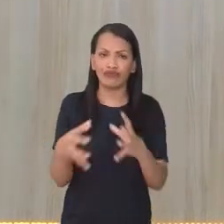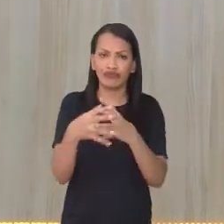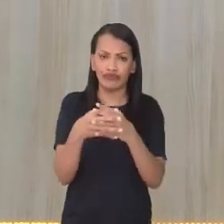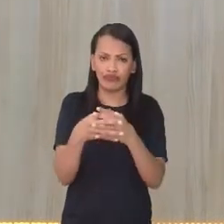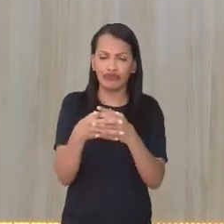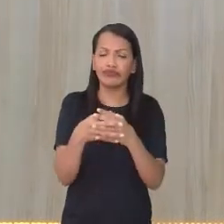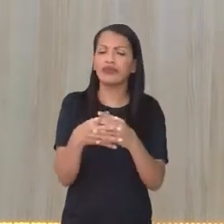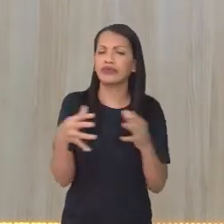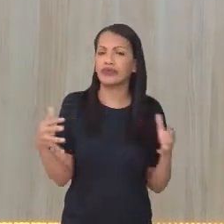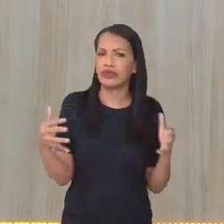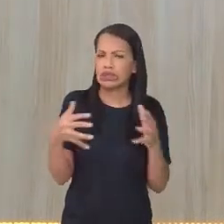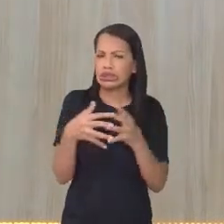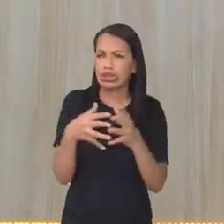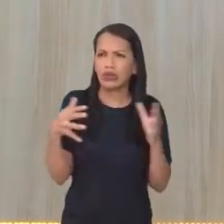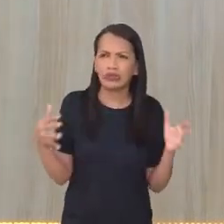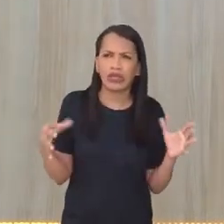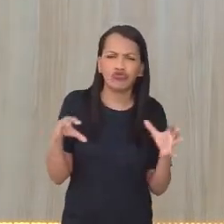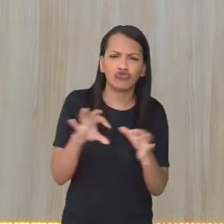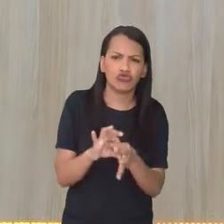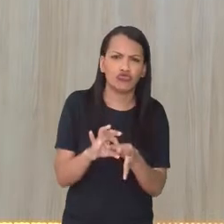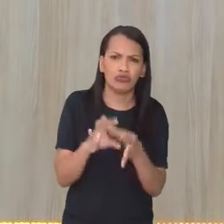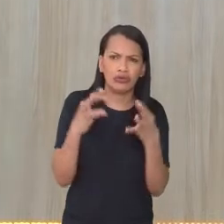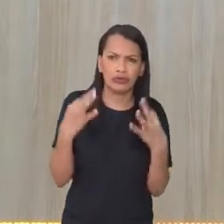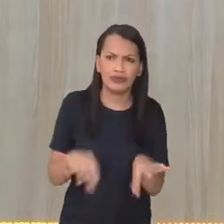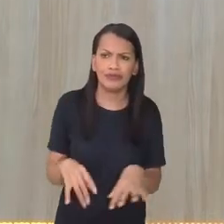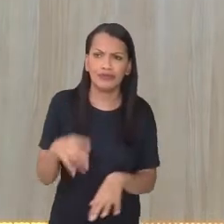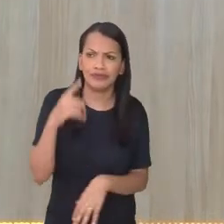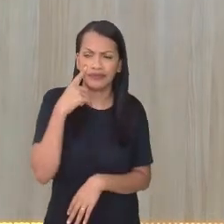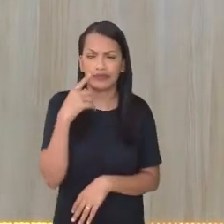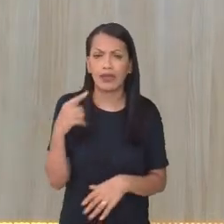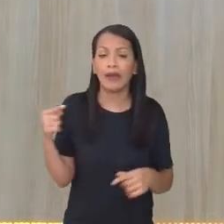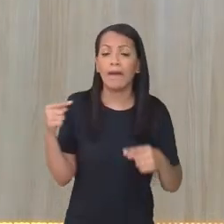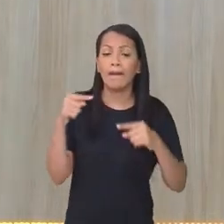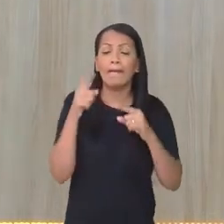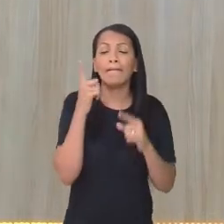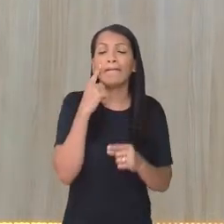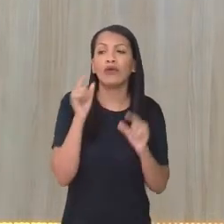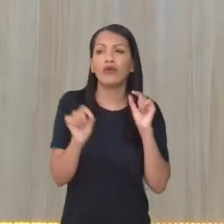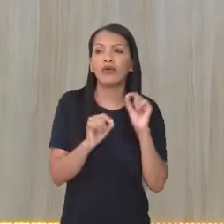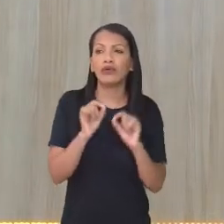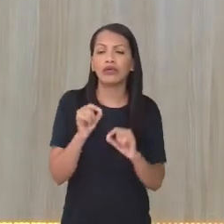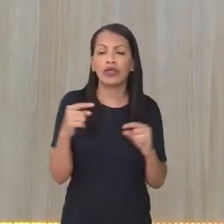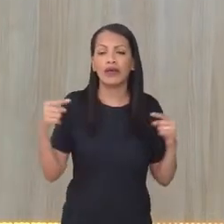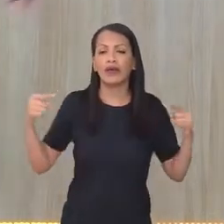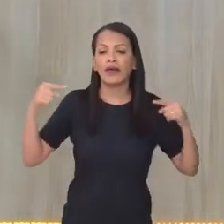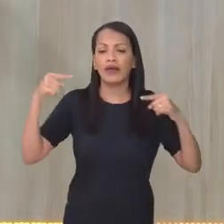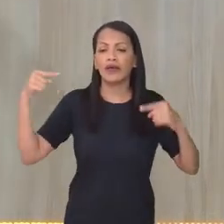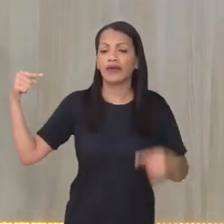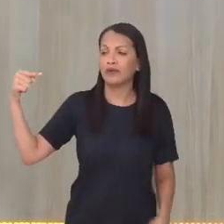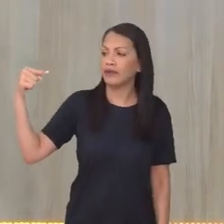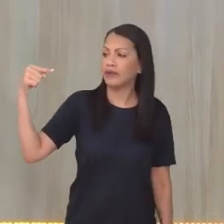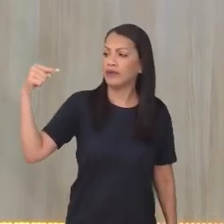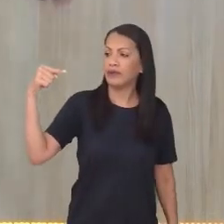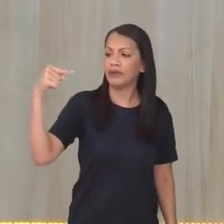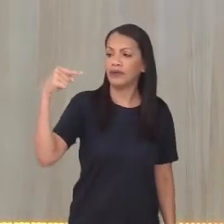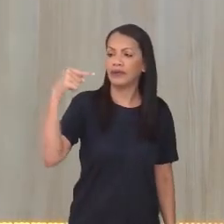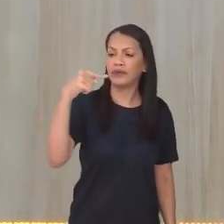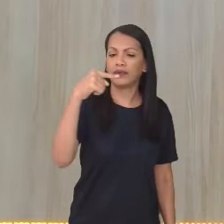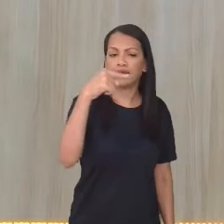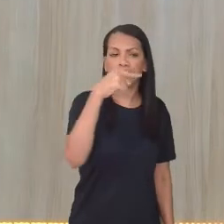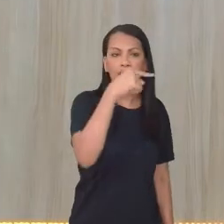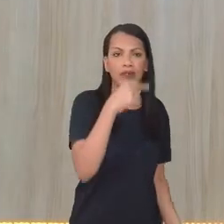o que são retas paralelas? São essas retas aqui, ó, que não tem fim, passou, saiu